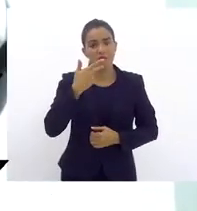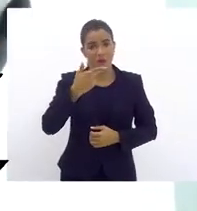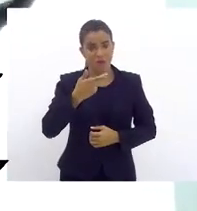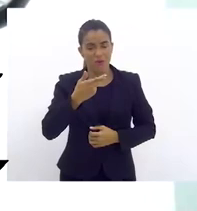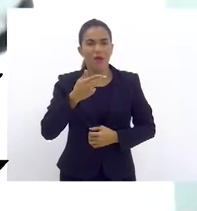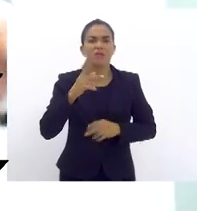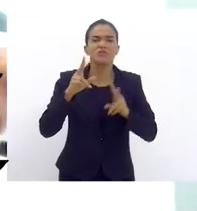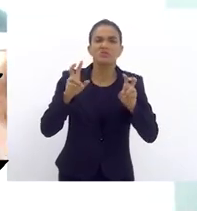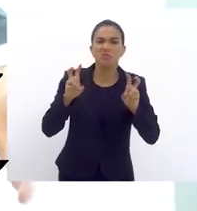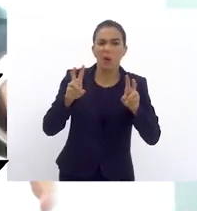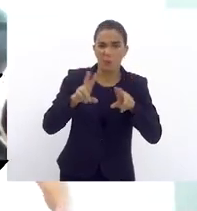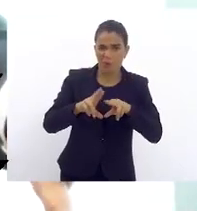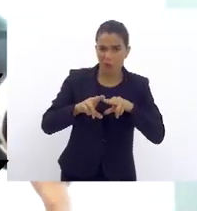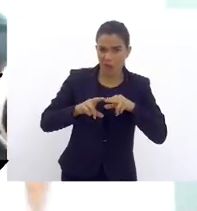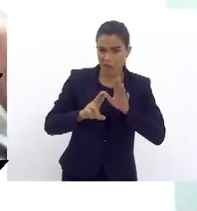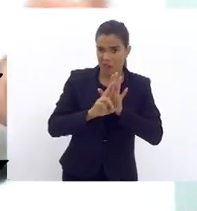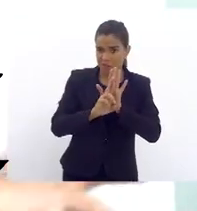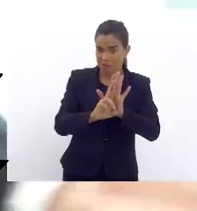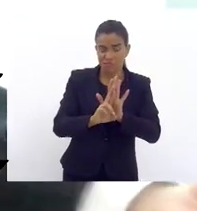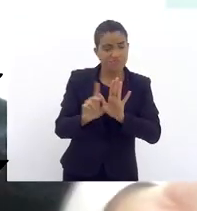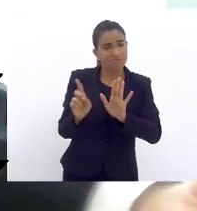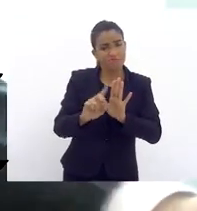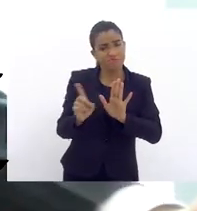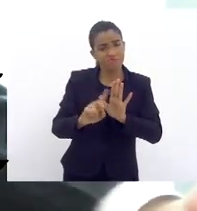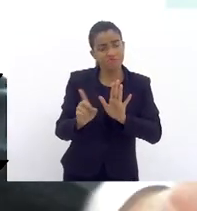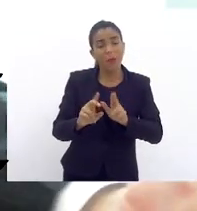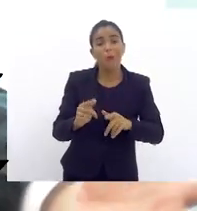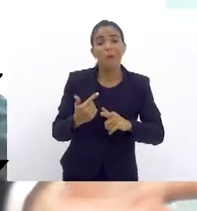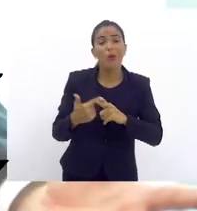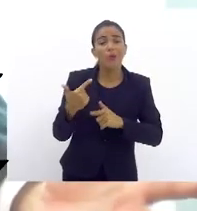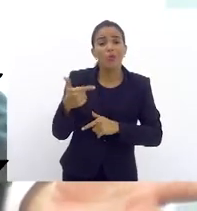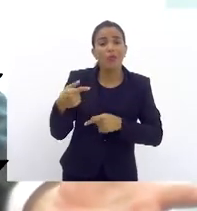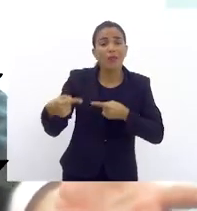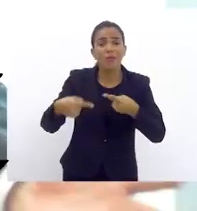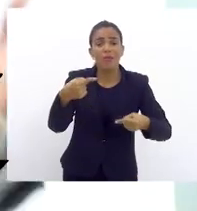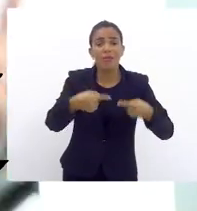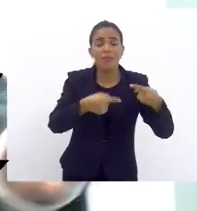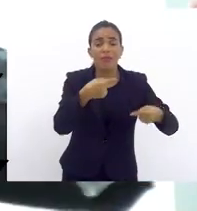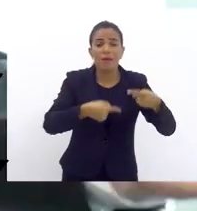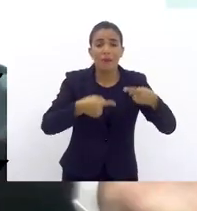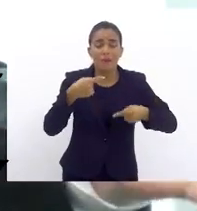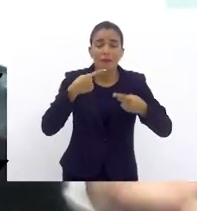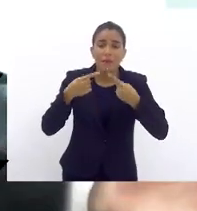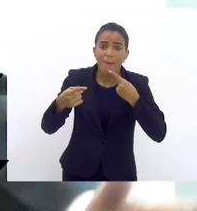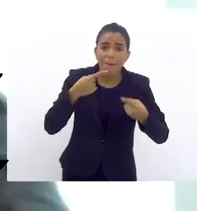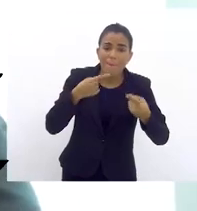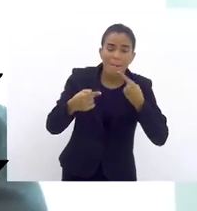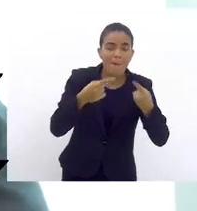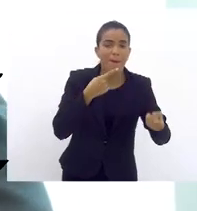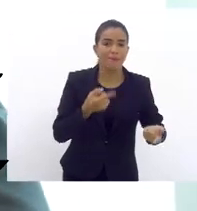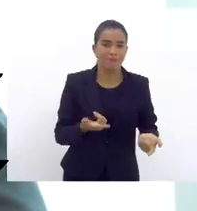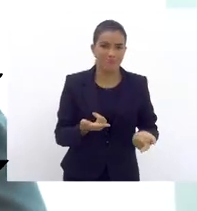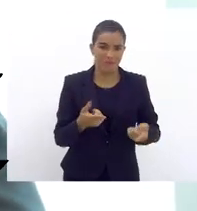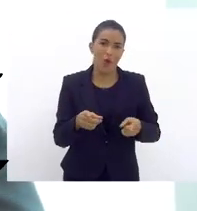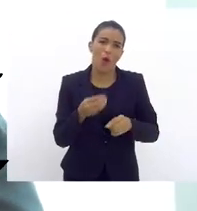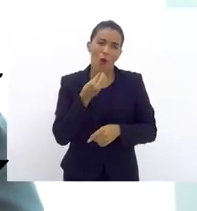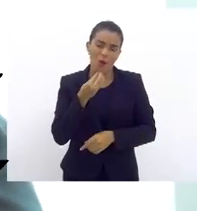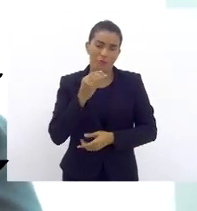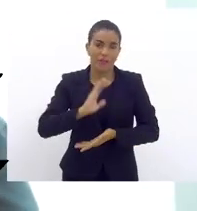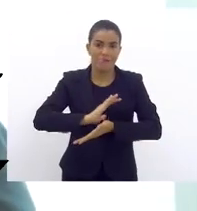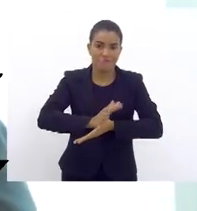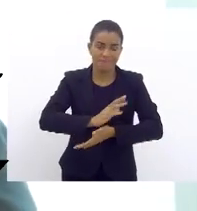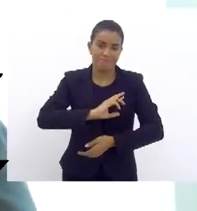não é só pela questão da representação é porque nós não temos o debate do tema dos locais e é óbvio que existe também a intolerância